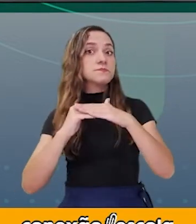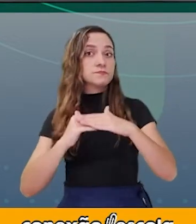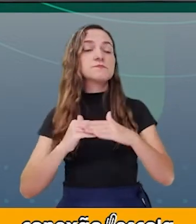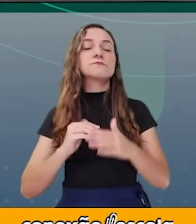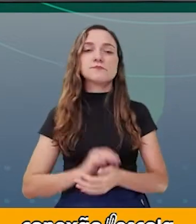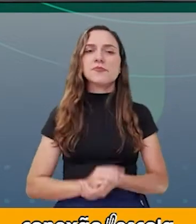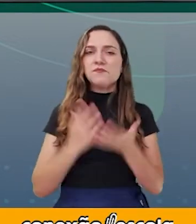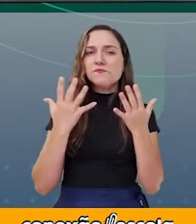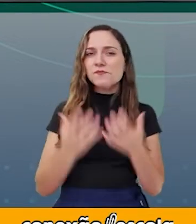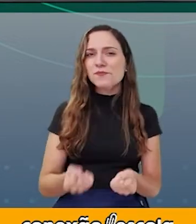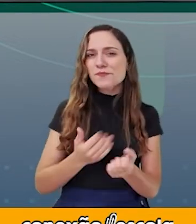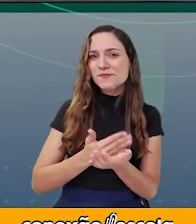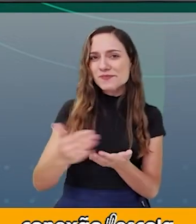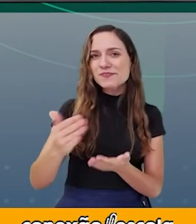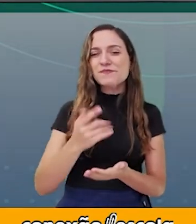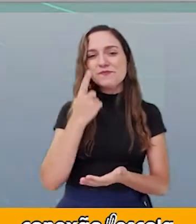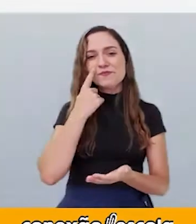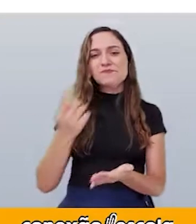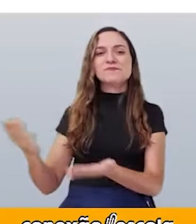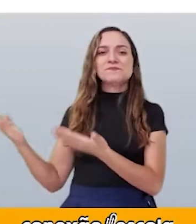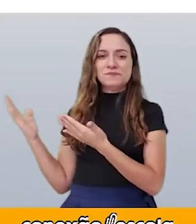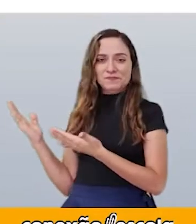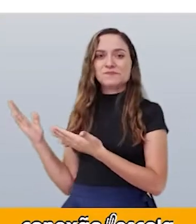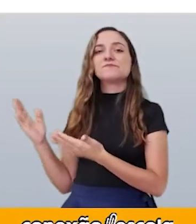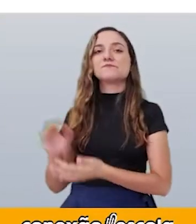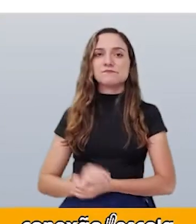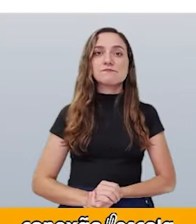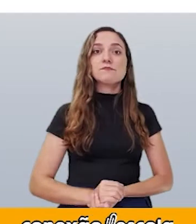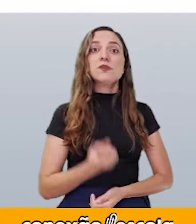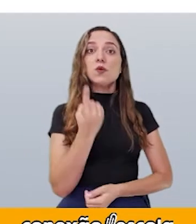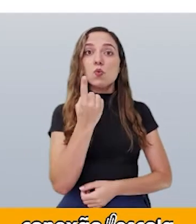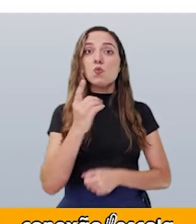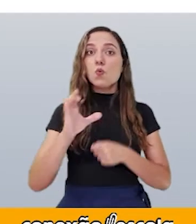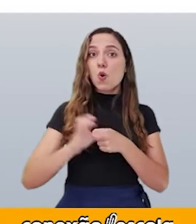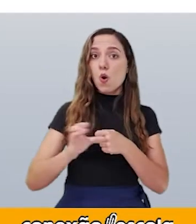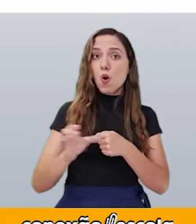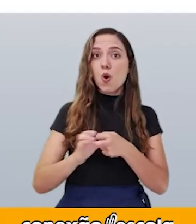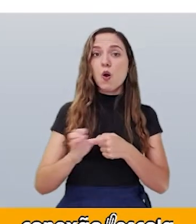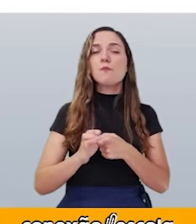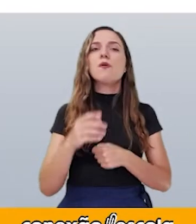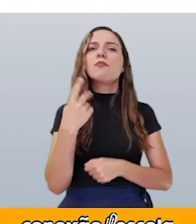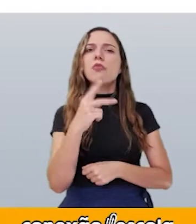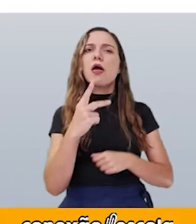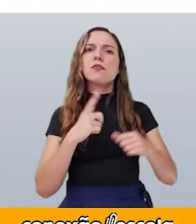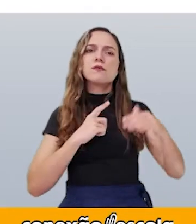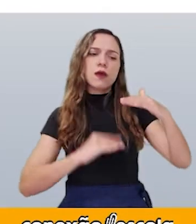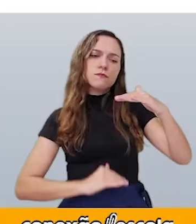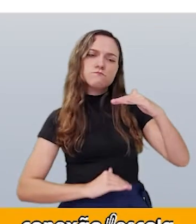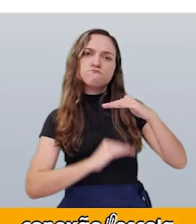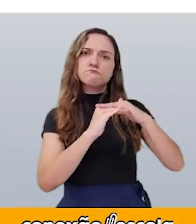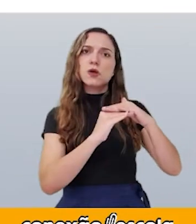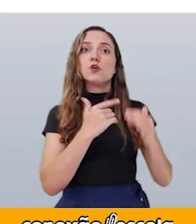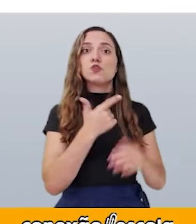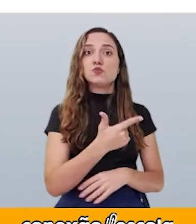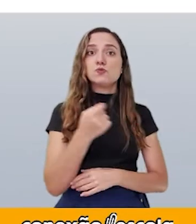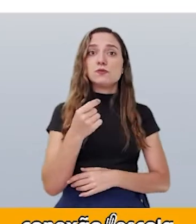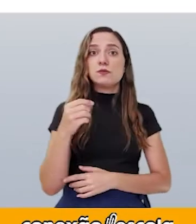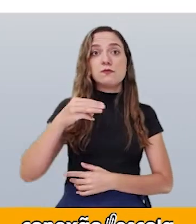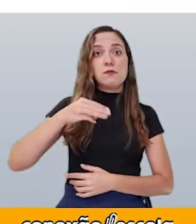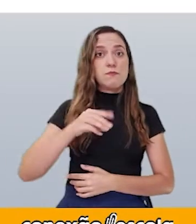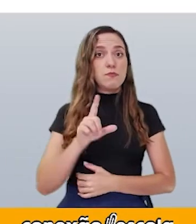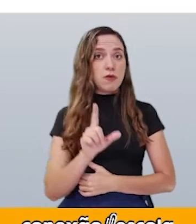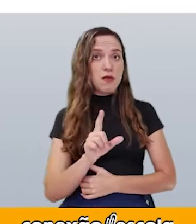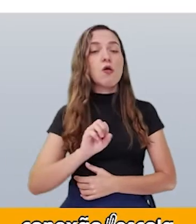capacidade. Então, vamos lá. Leia comigo. Um copo tem capacidade de 200